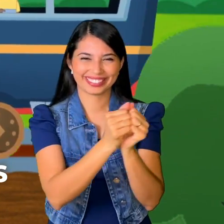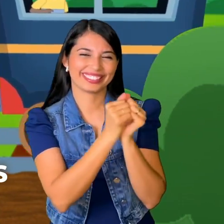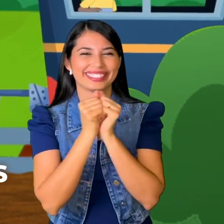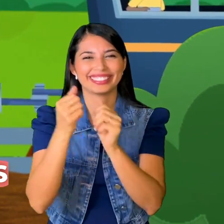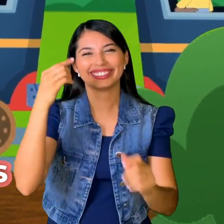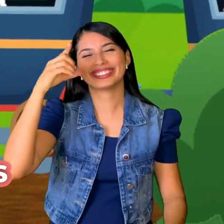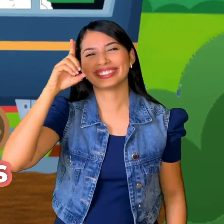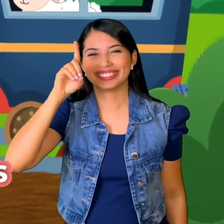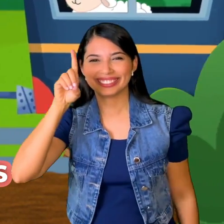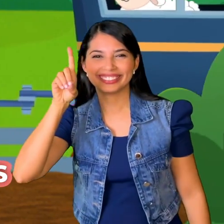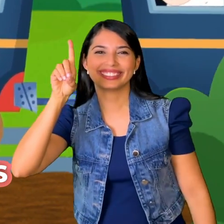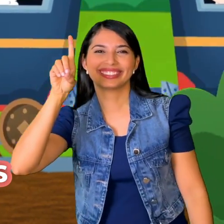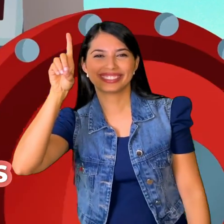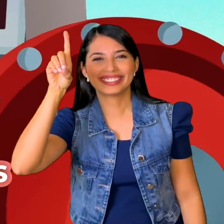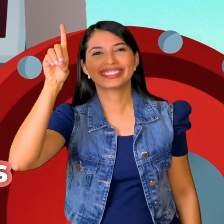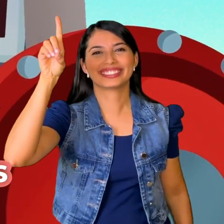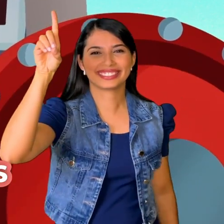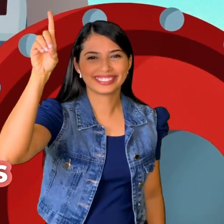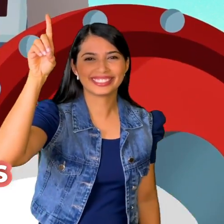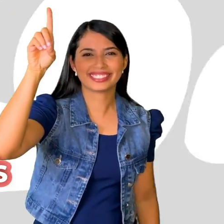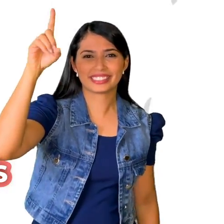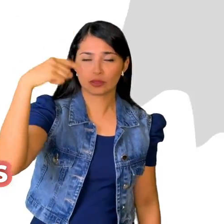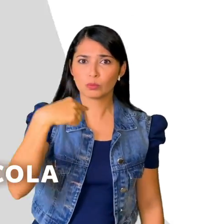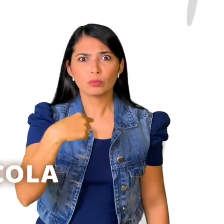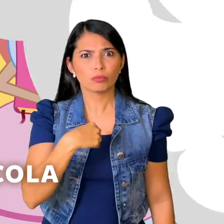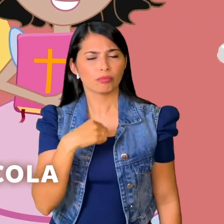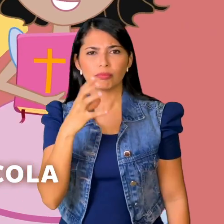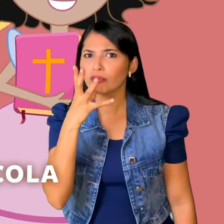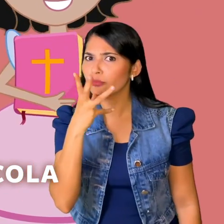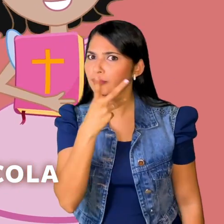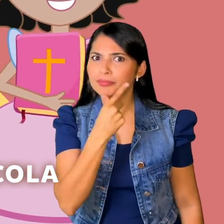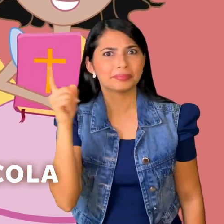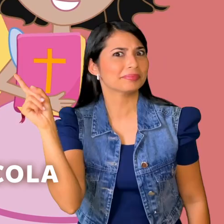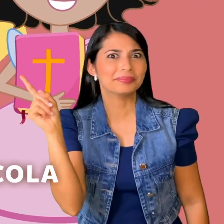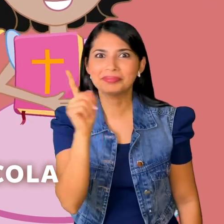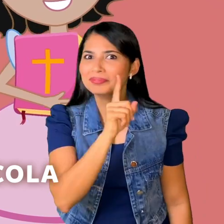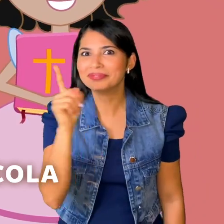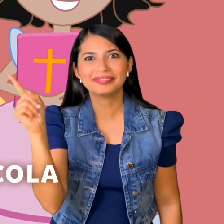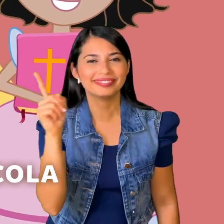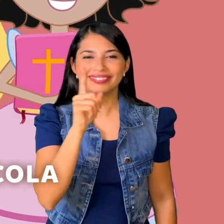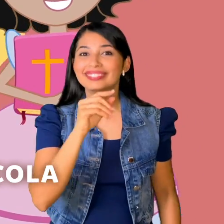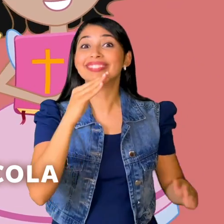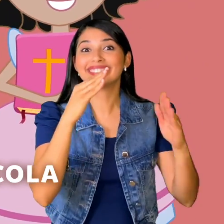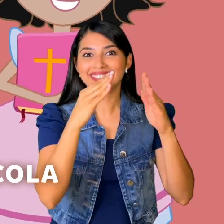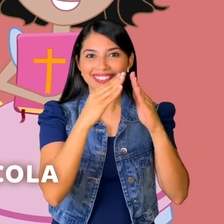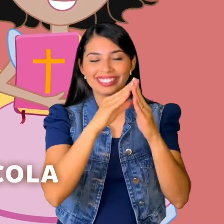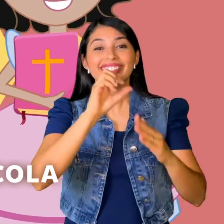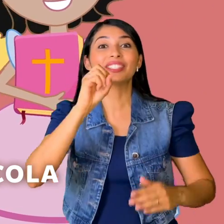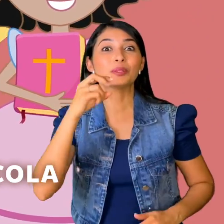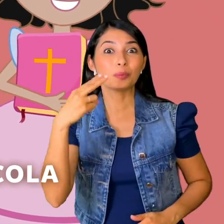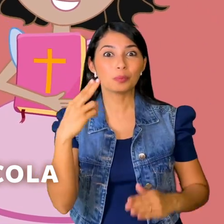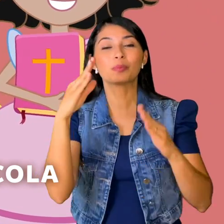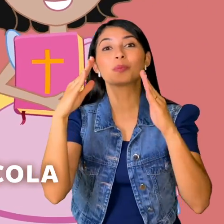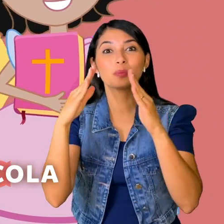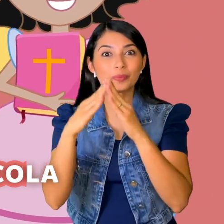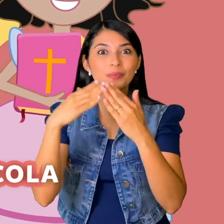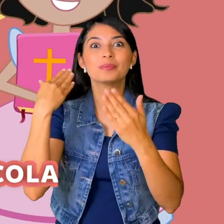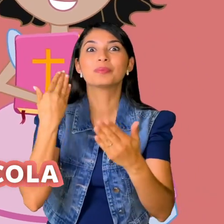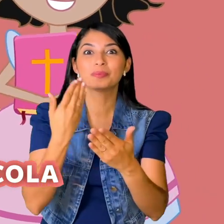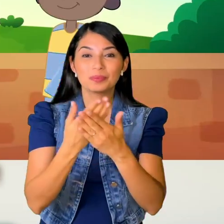com Deus E sem demora Em casa ou na